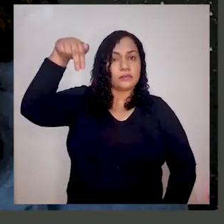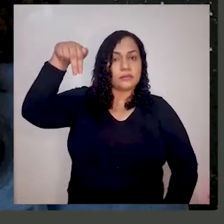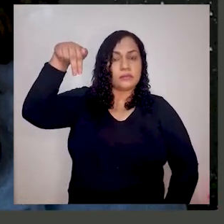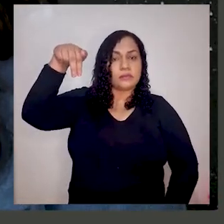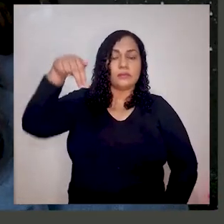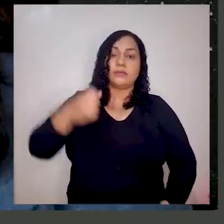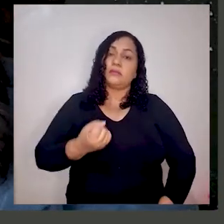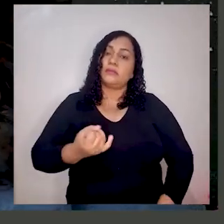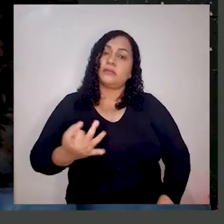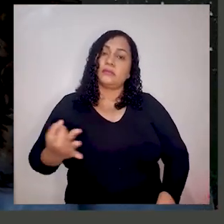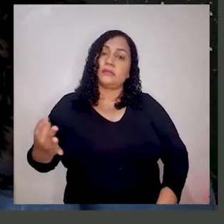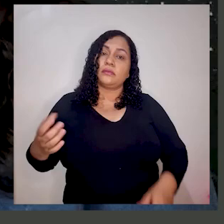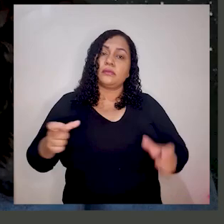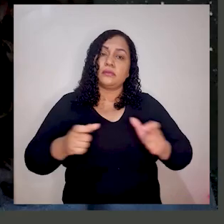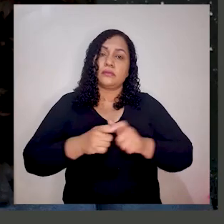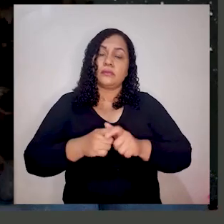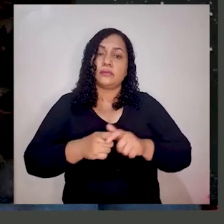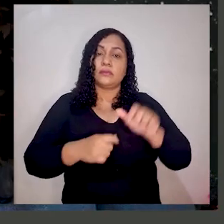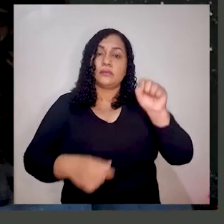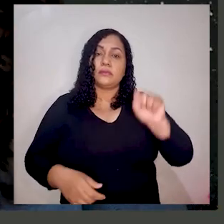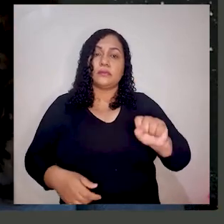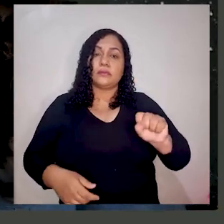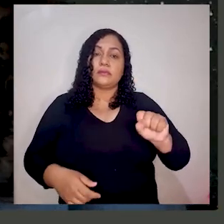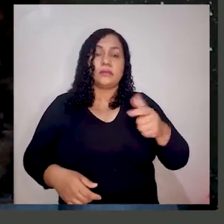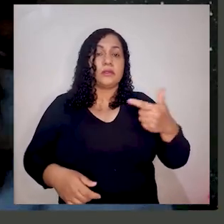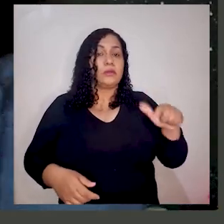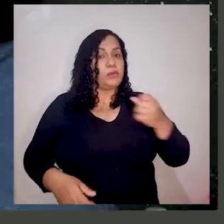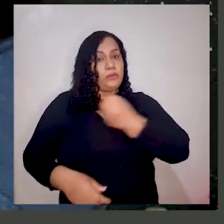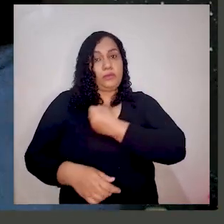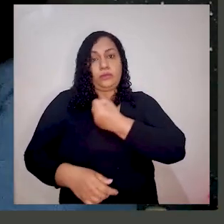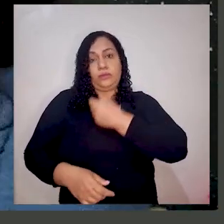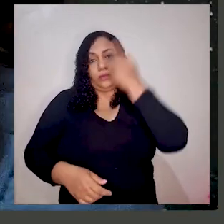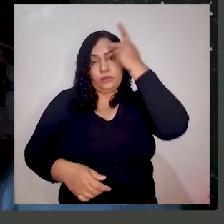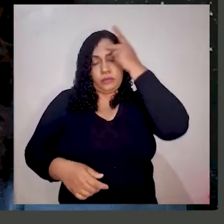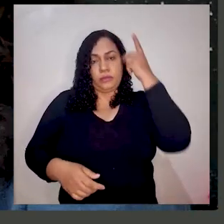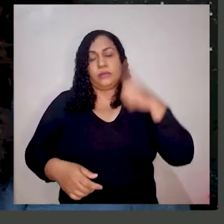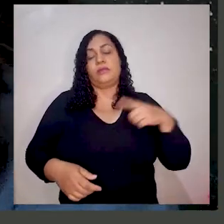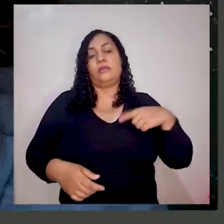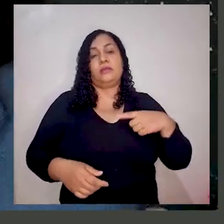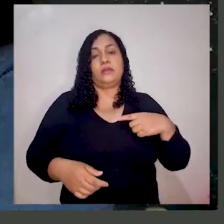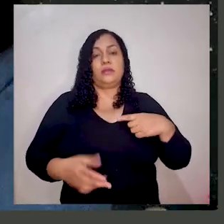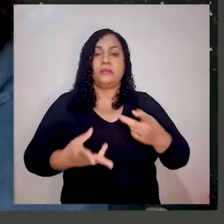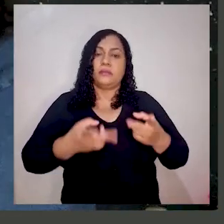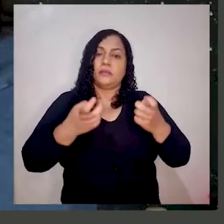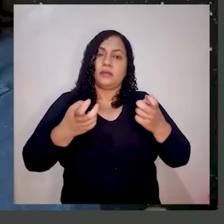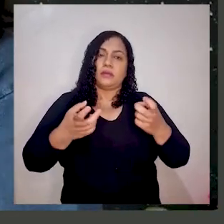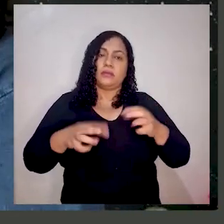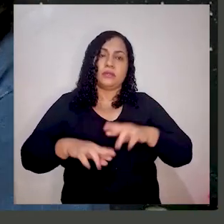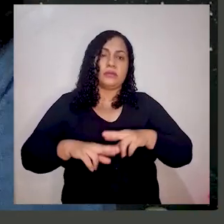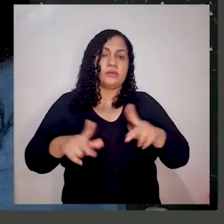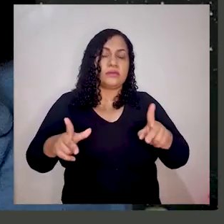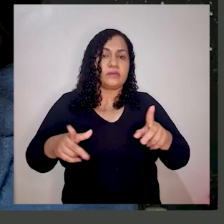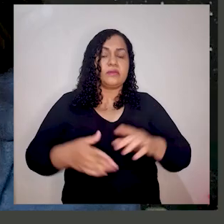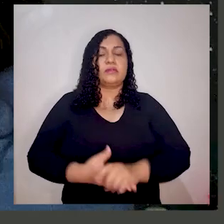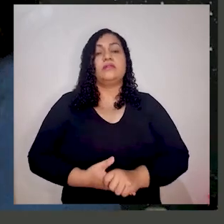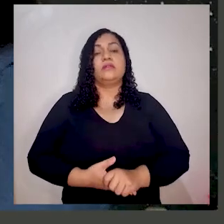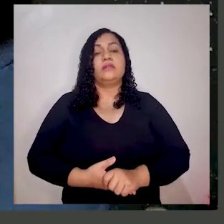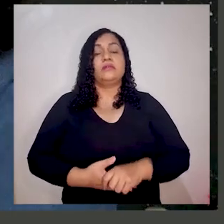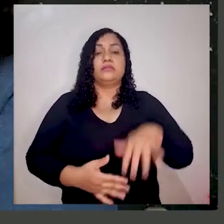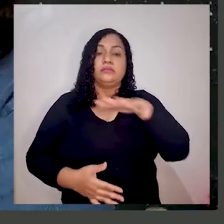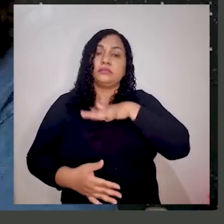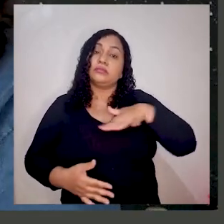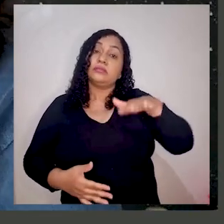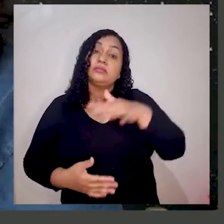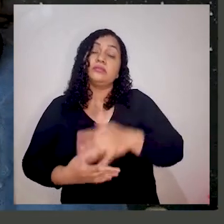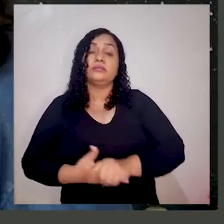é povoado por uma quantidade, o sudeste por outra. Então existe, tá? A divisão específica de densidade demográfica para